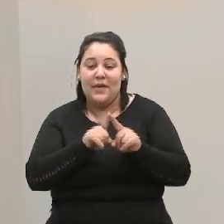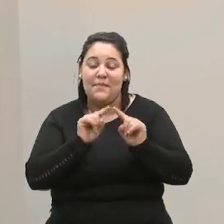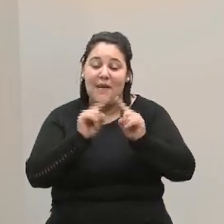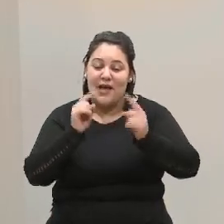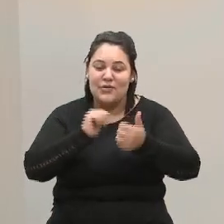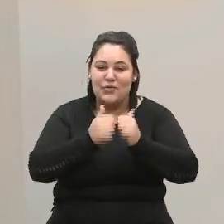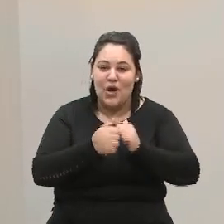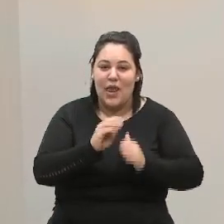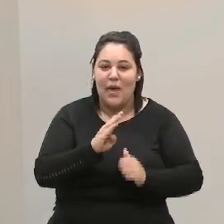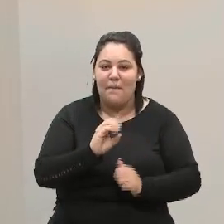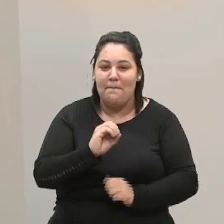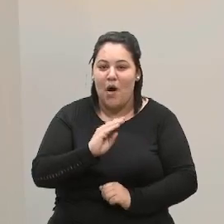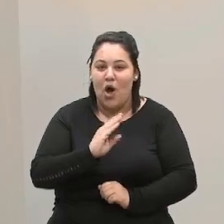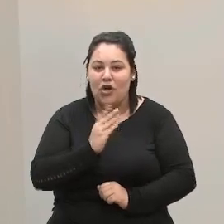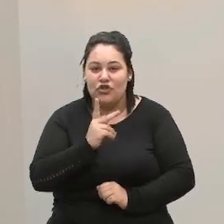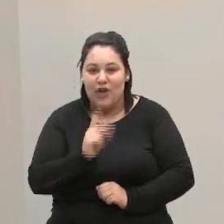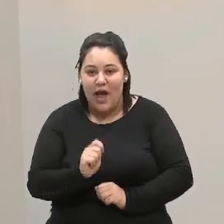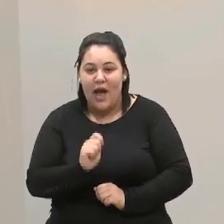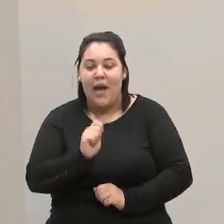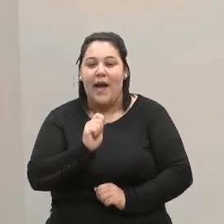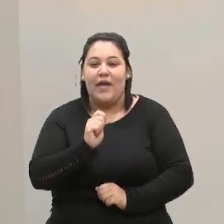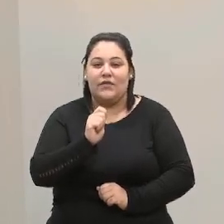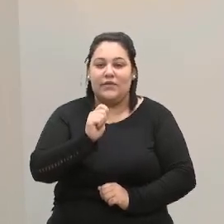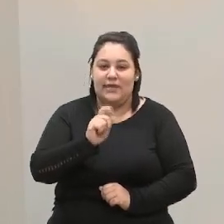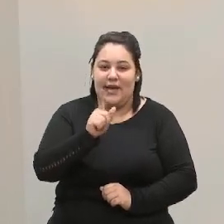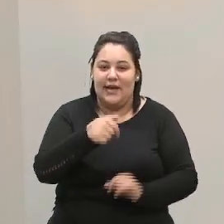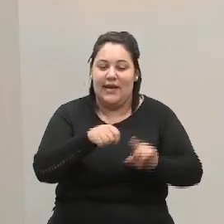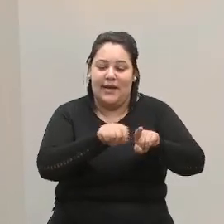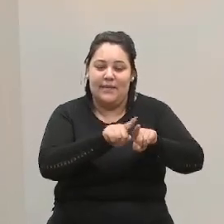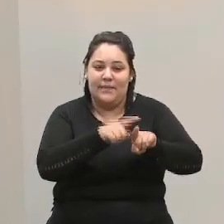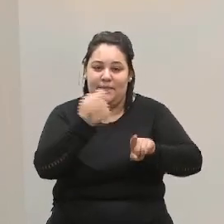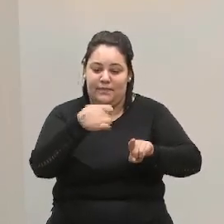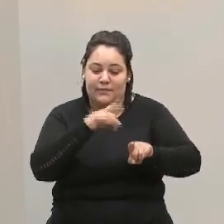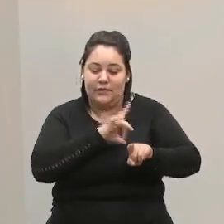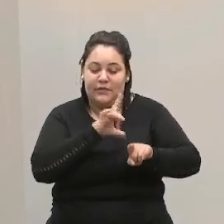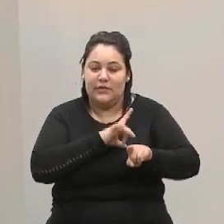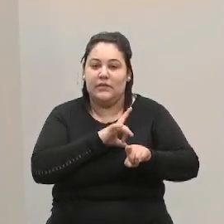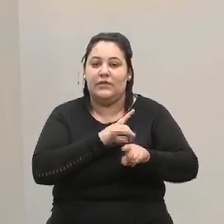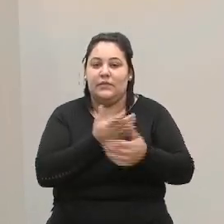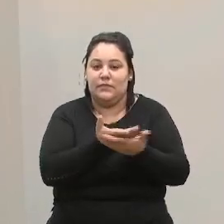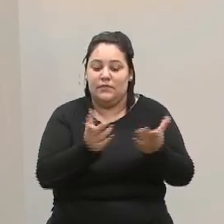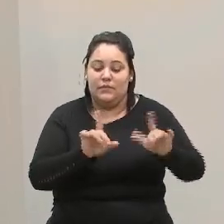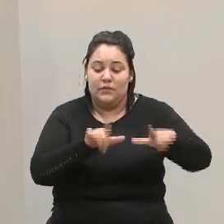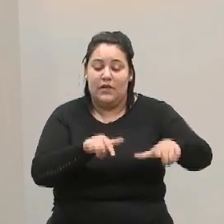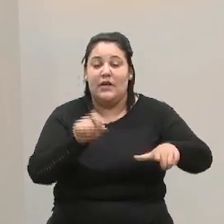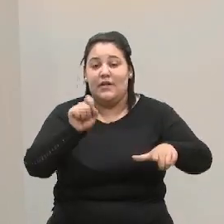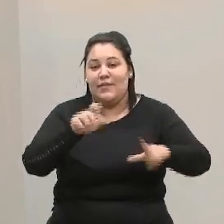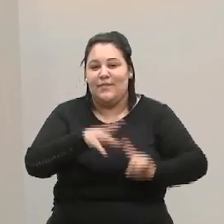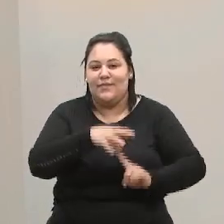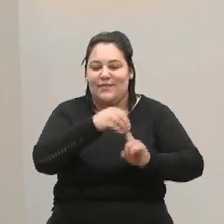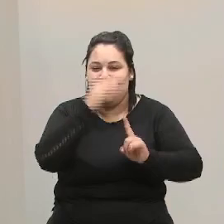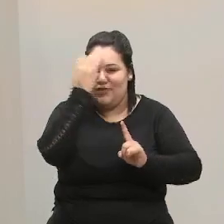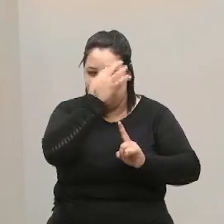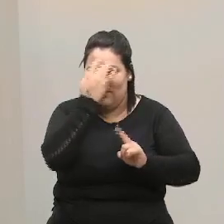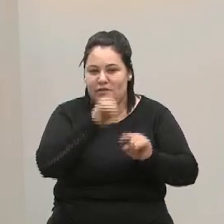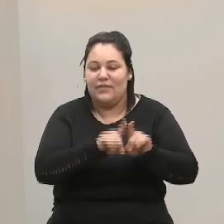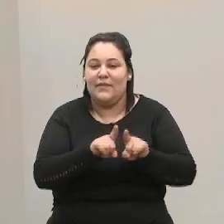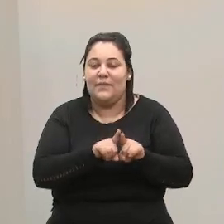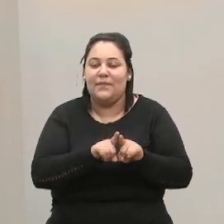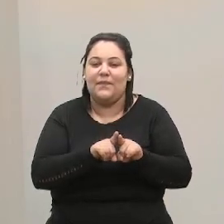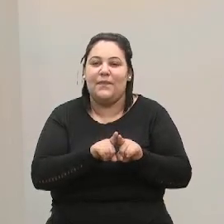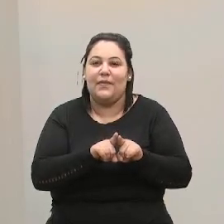ela tem que ter seu espaço como esporte de modo geral. E eu queria aqui fazer uma referência ao prefeito Odilon.